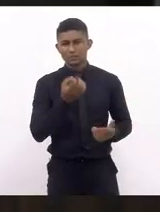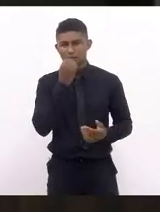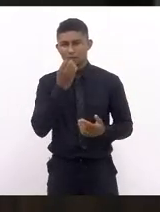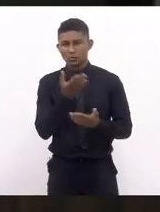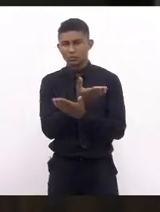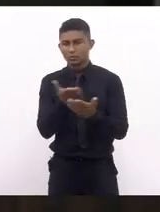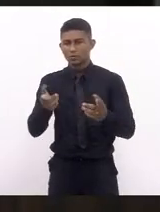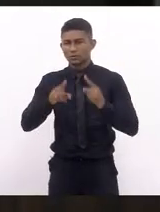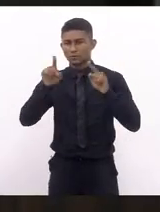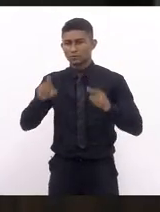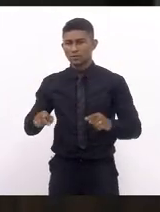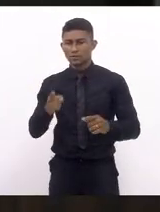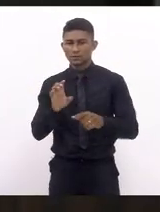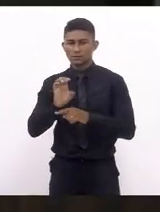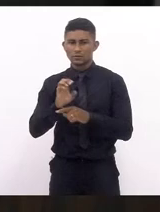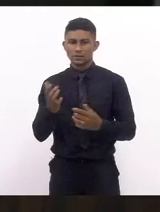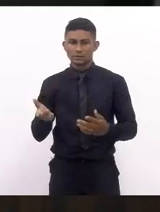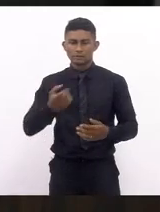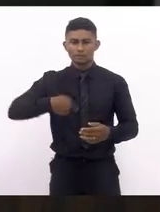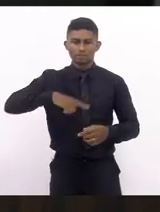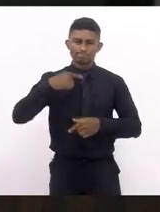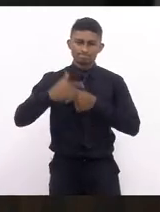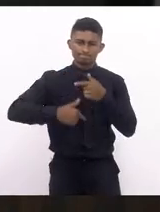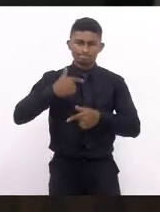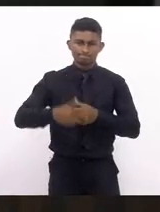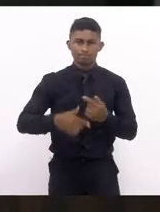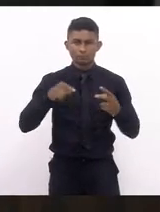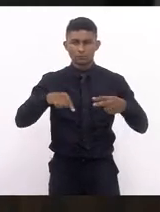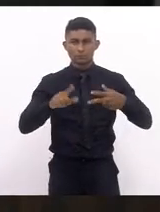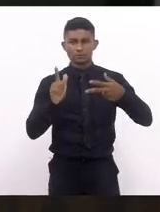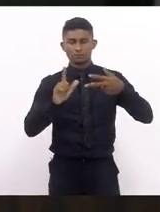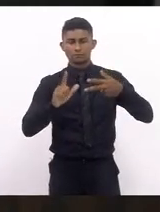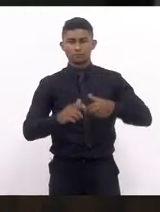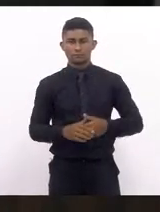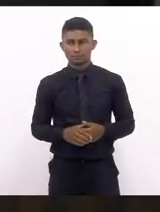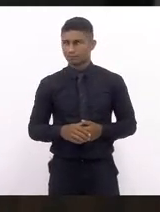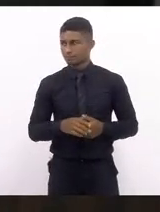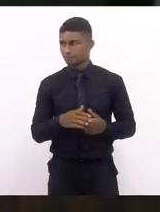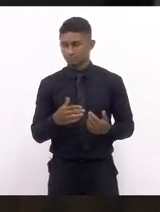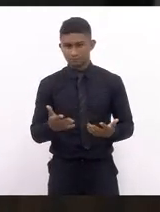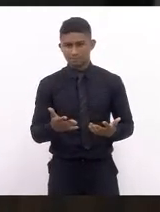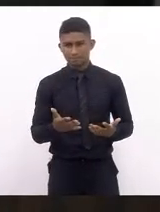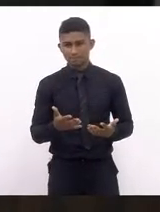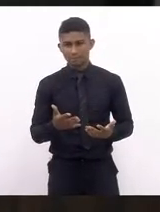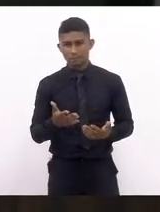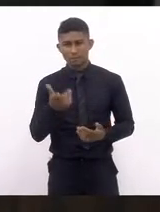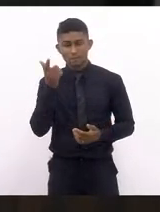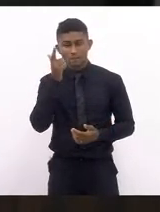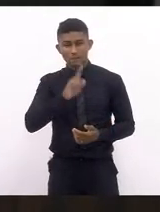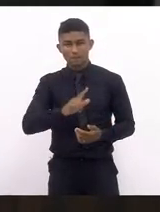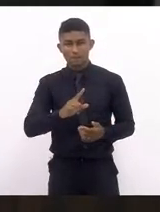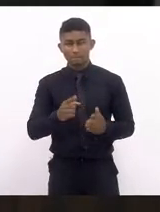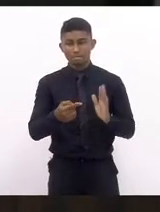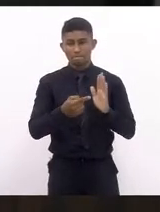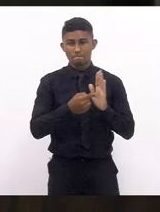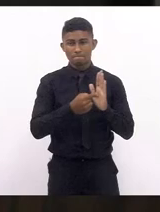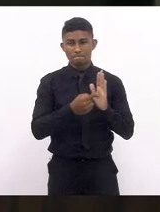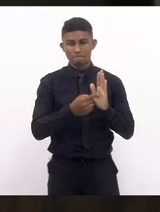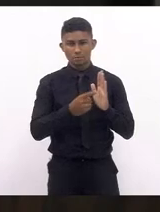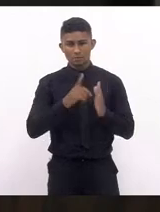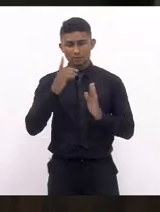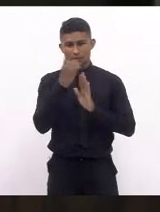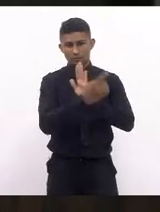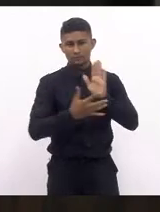estado mantivemos uma intensa produtividade neste ano legislativo foram selecionados ou promulgada 335 de leis três